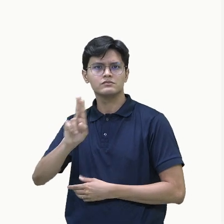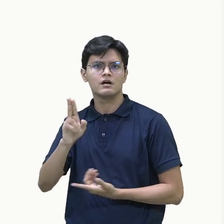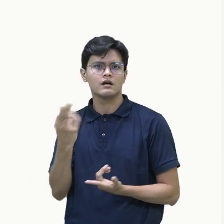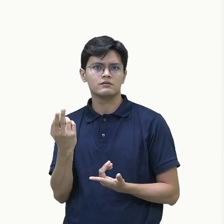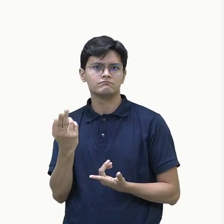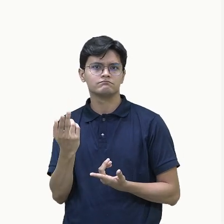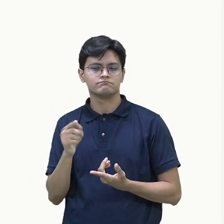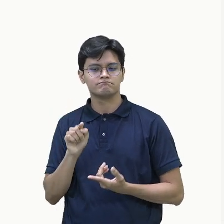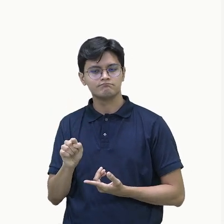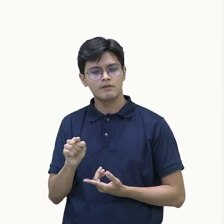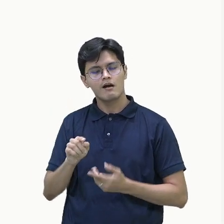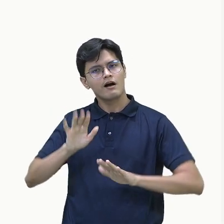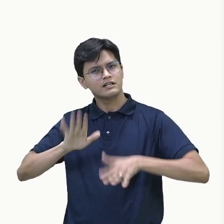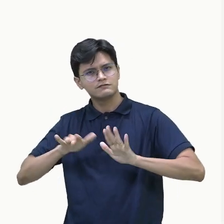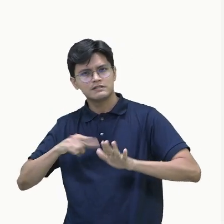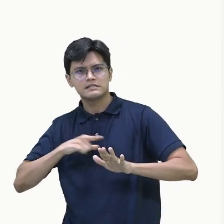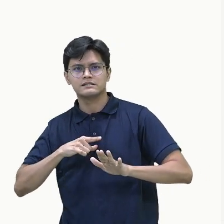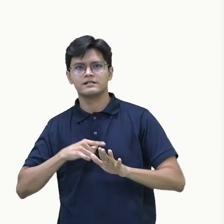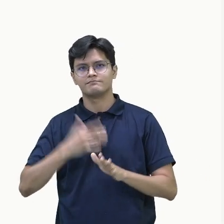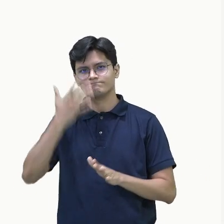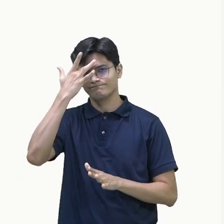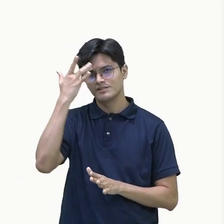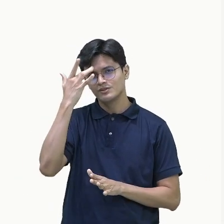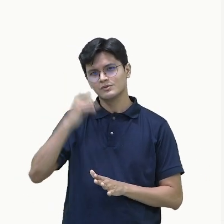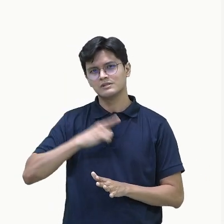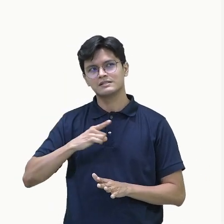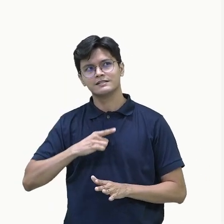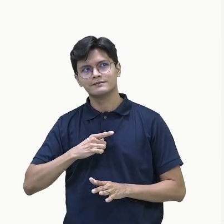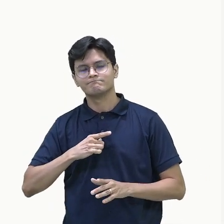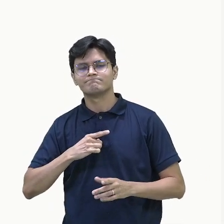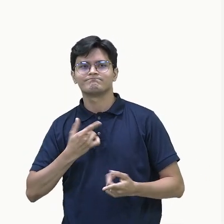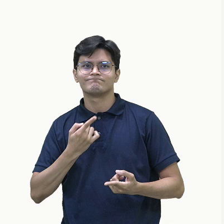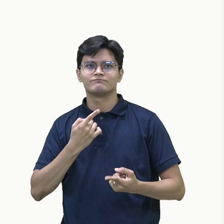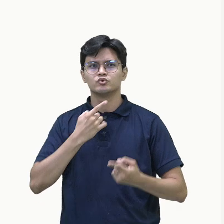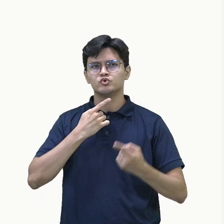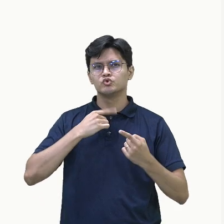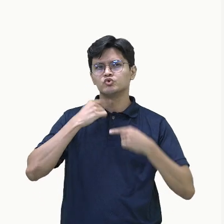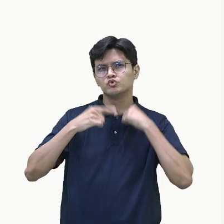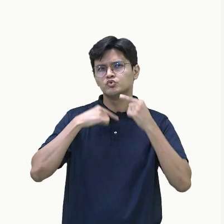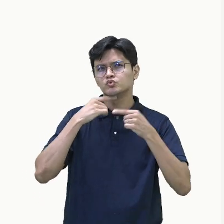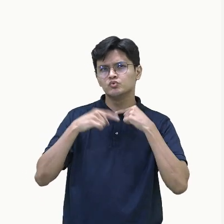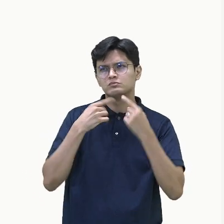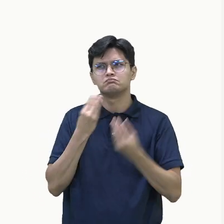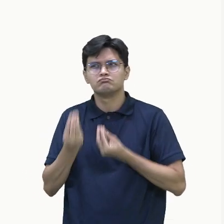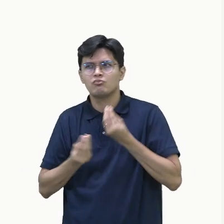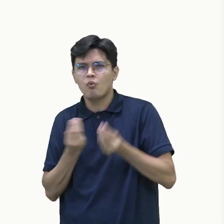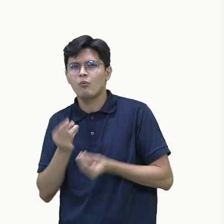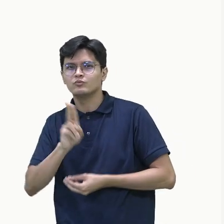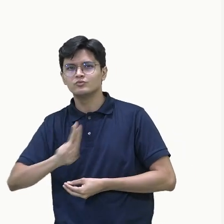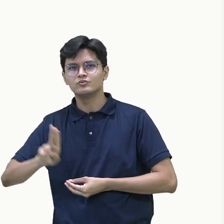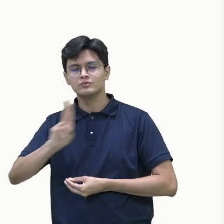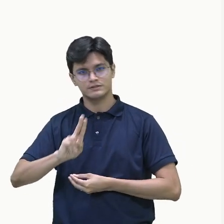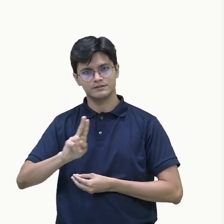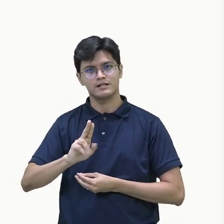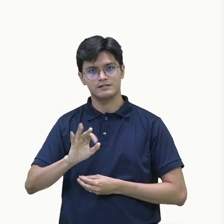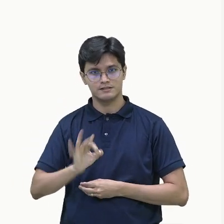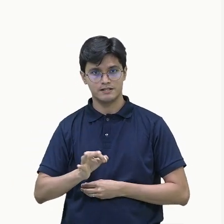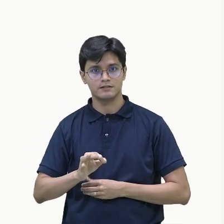gere alguma dúvida, você faz muita operação e pode errar. A regra agora vai ser o